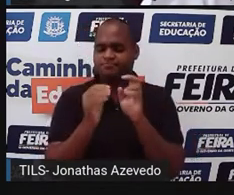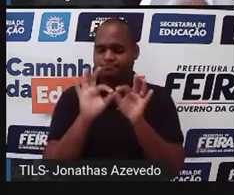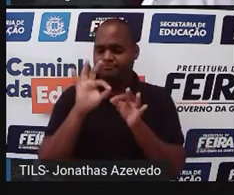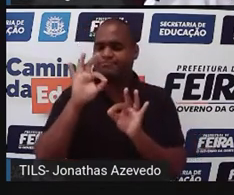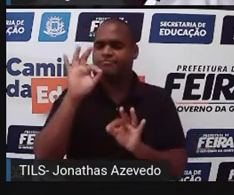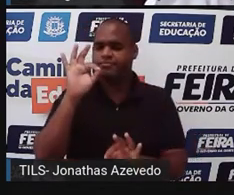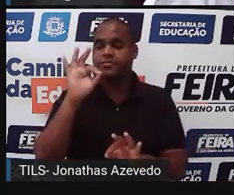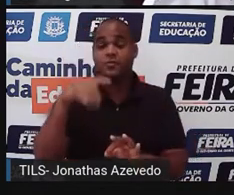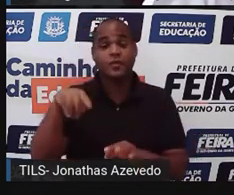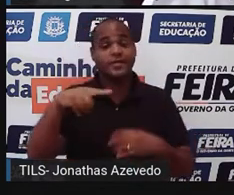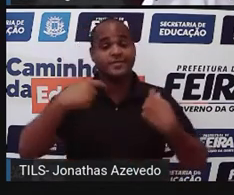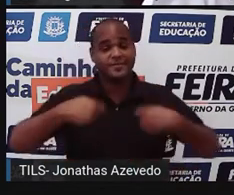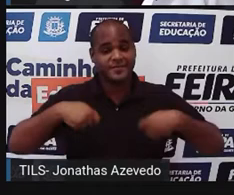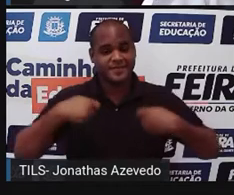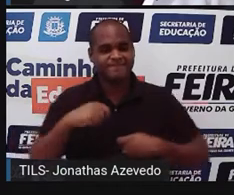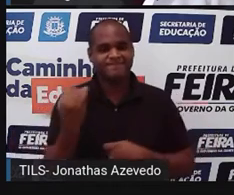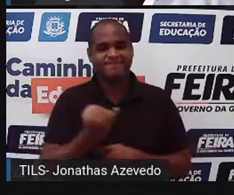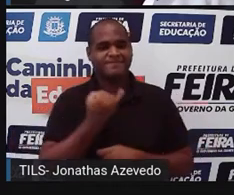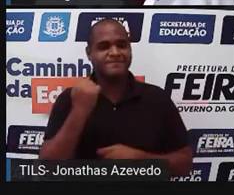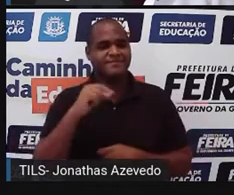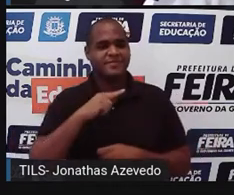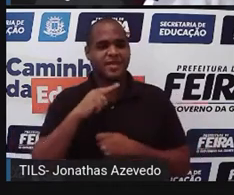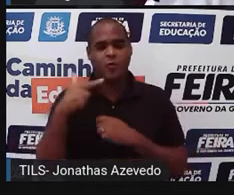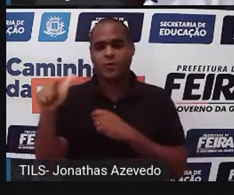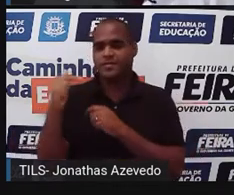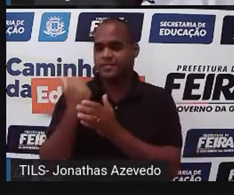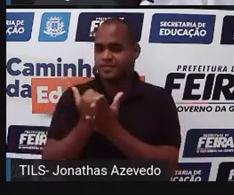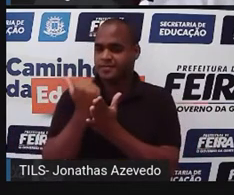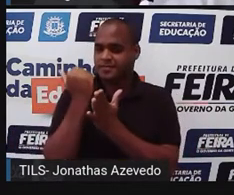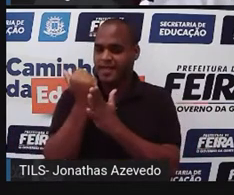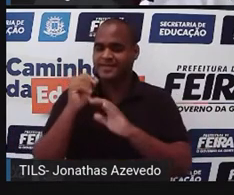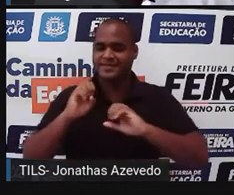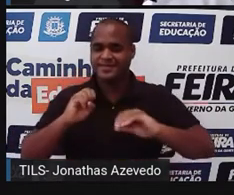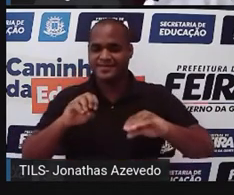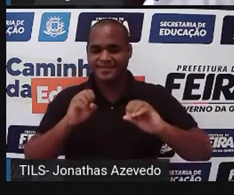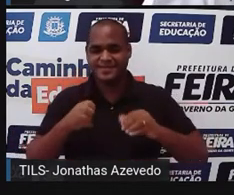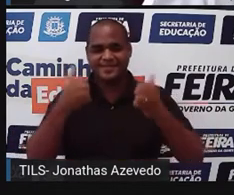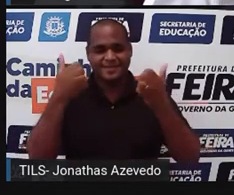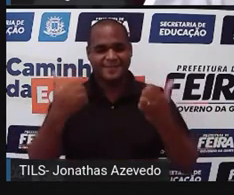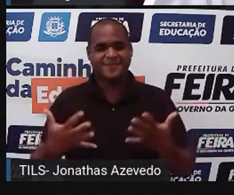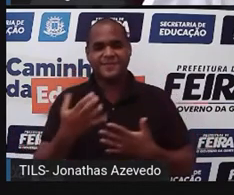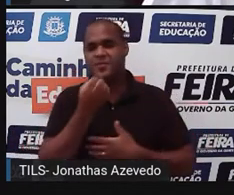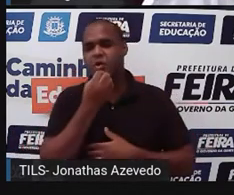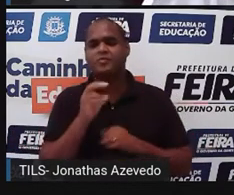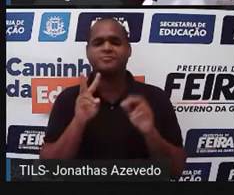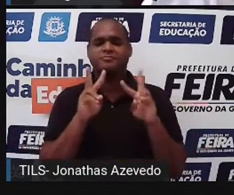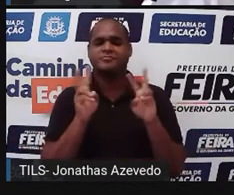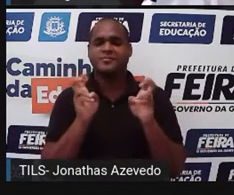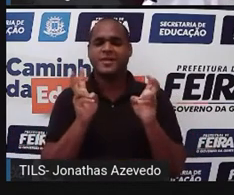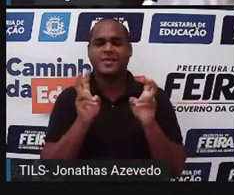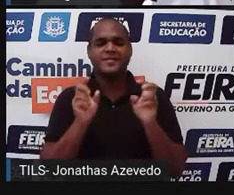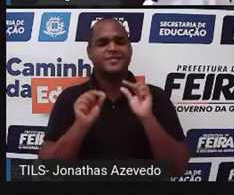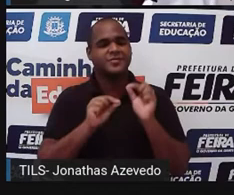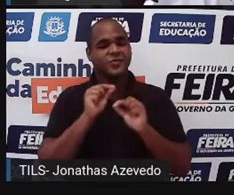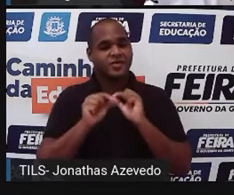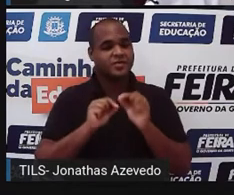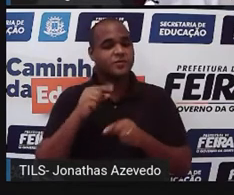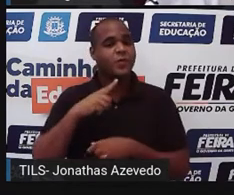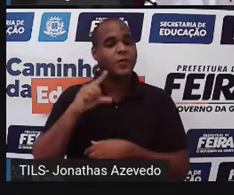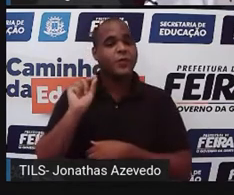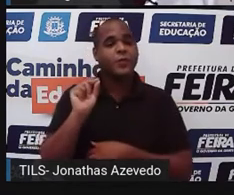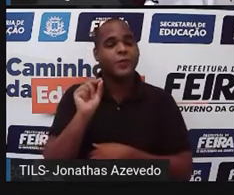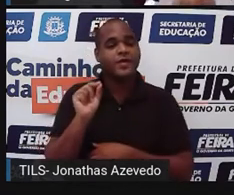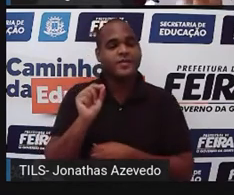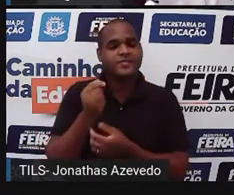precisa precisou né demais aulas para falar desse tema tá bom e que tenha é esse não é o que é que a gente está